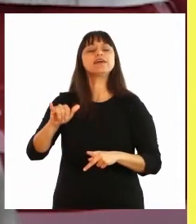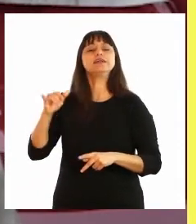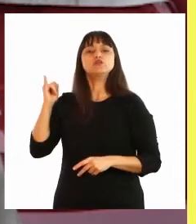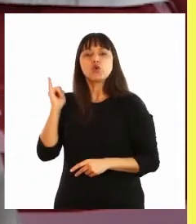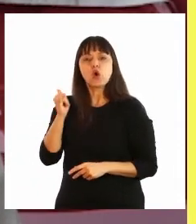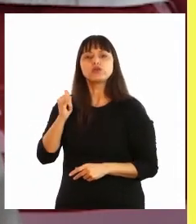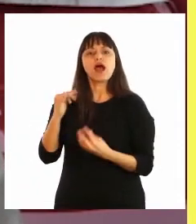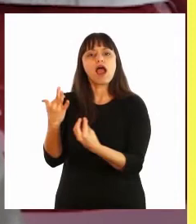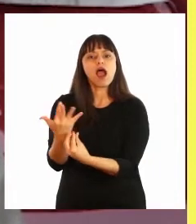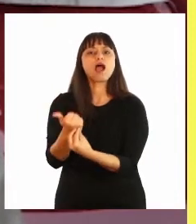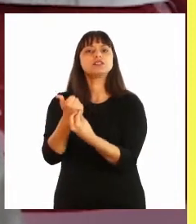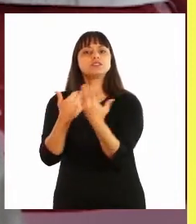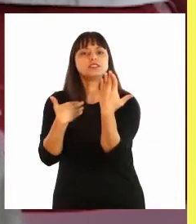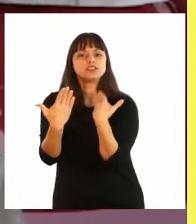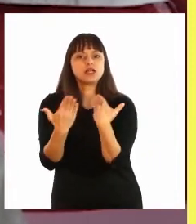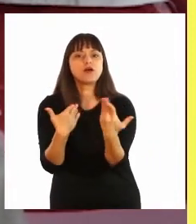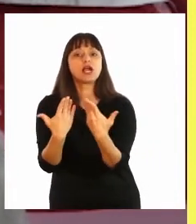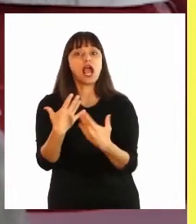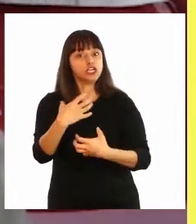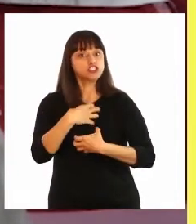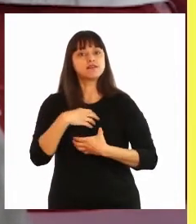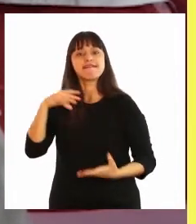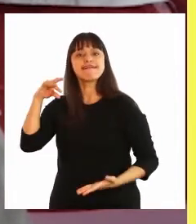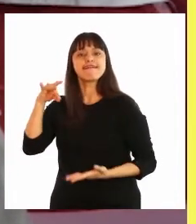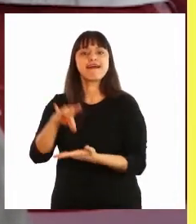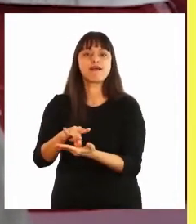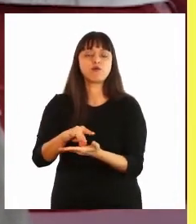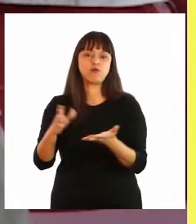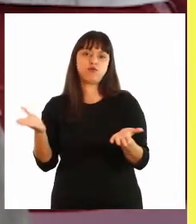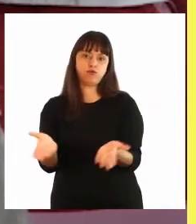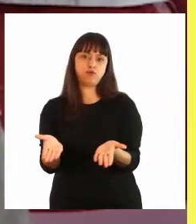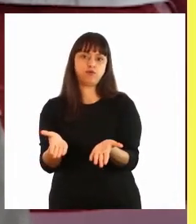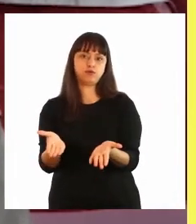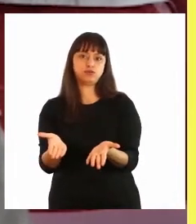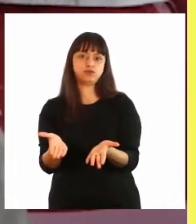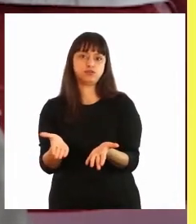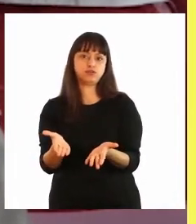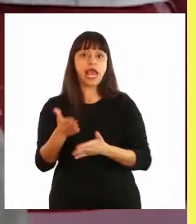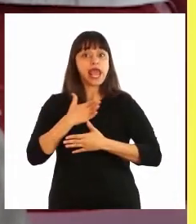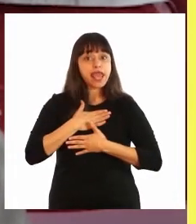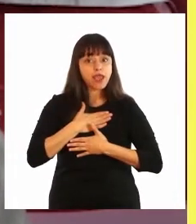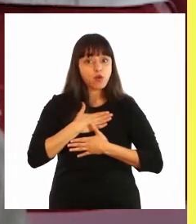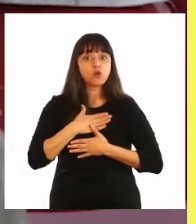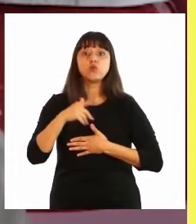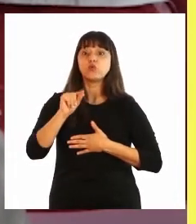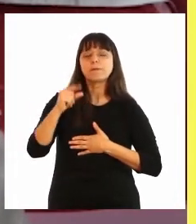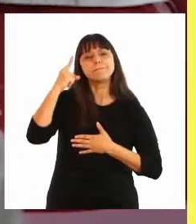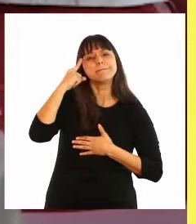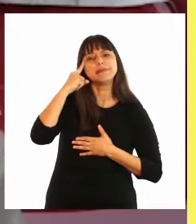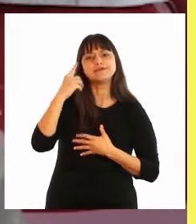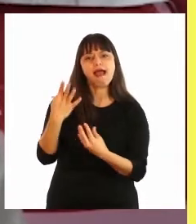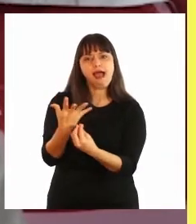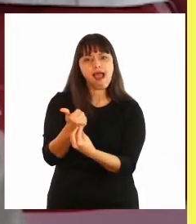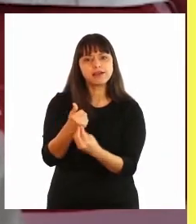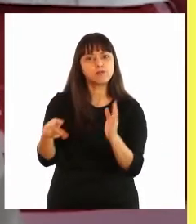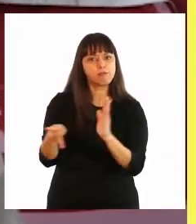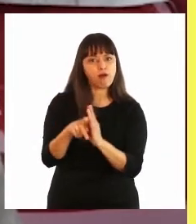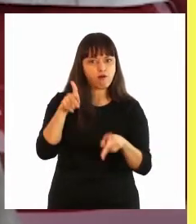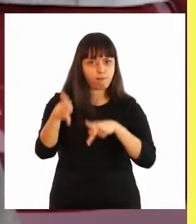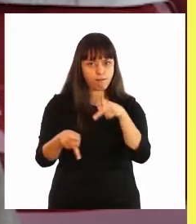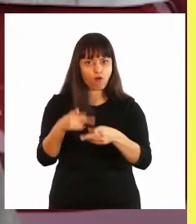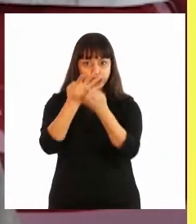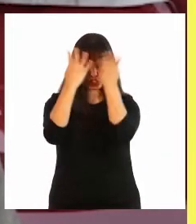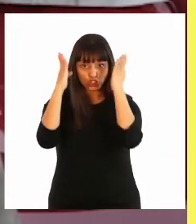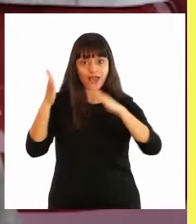e dialogar de modo real. E para mim é isso. Quando se trata da arte indígena contemporânea, nós